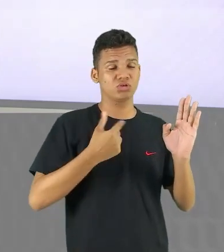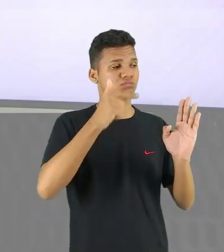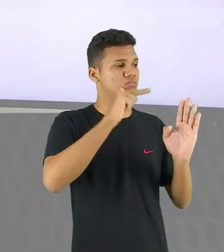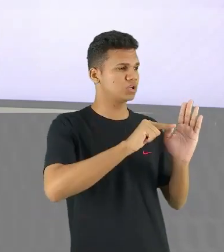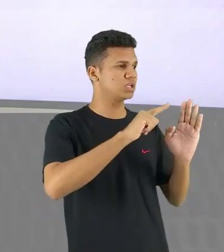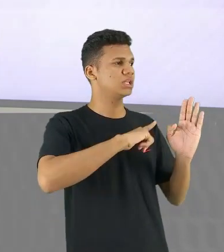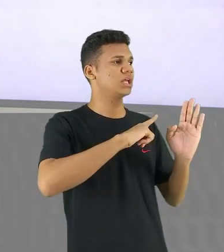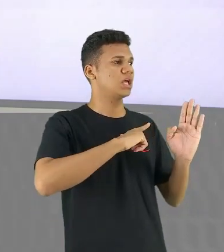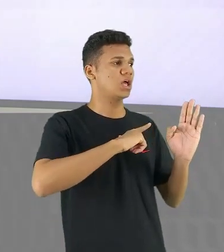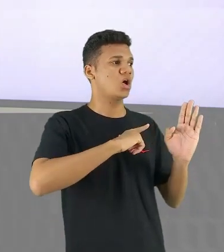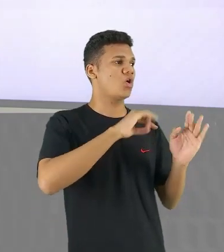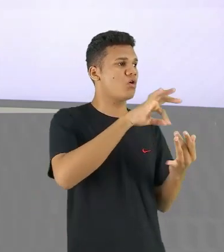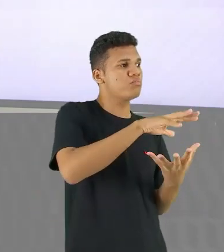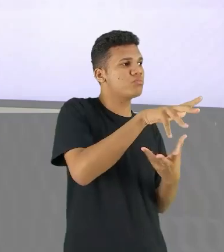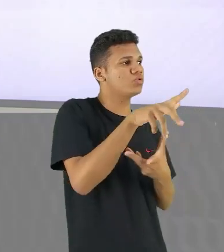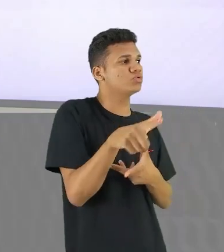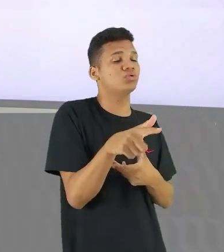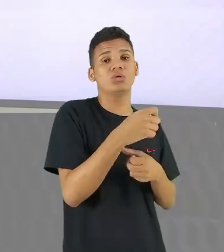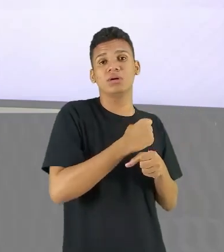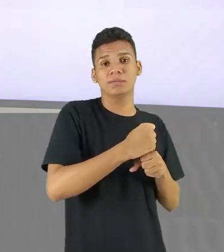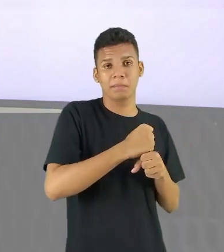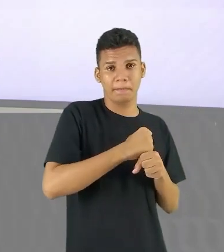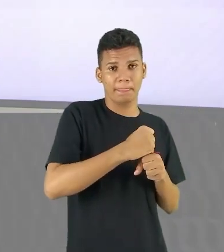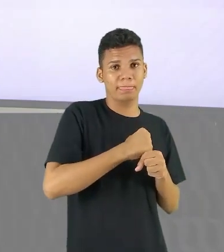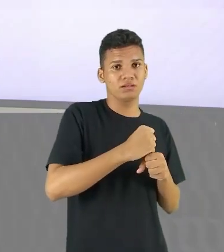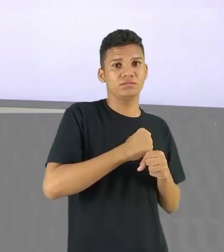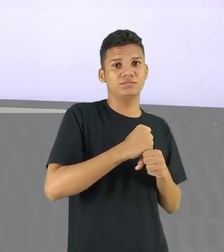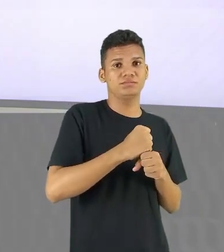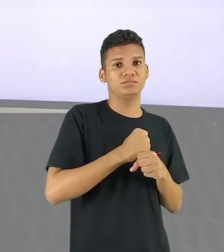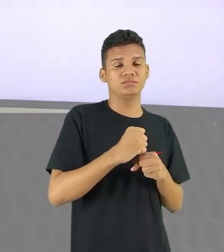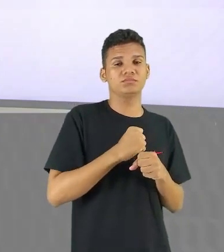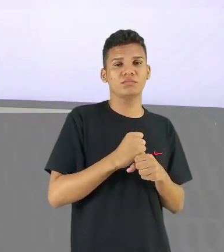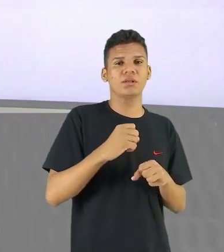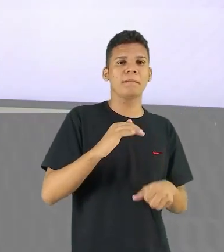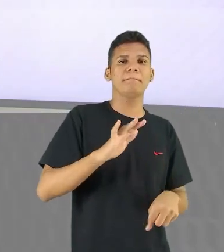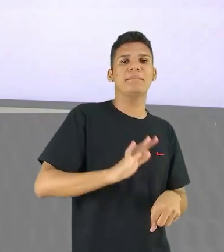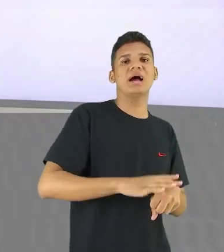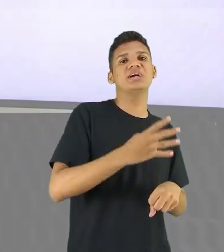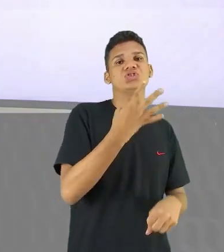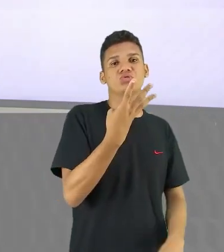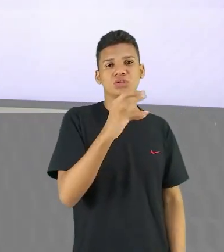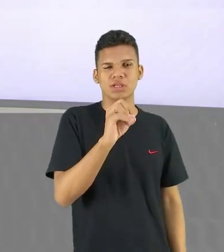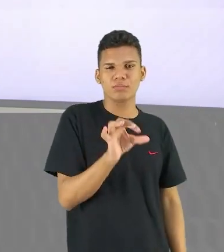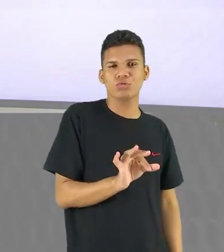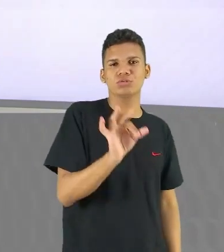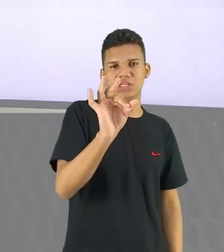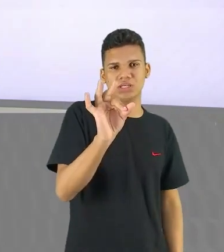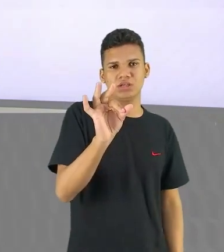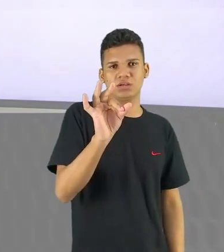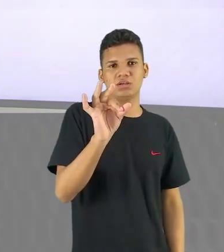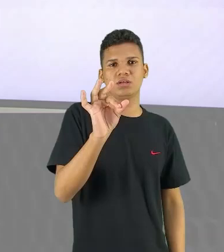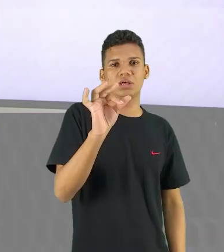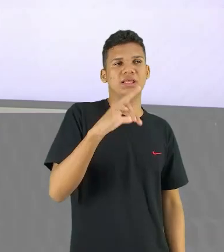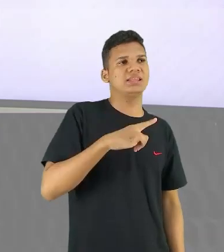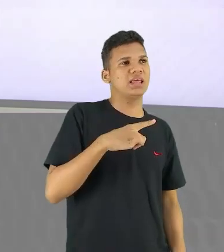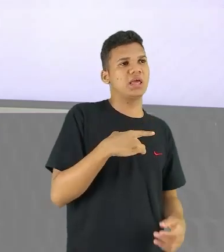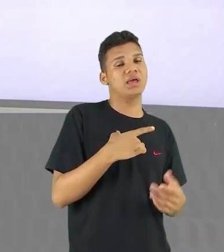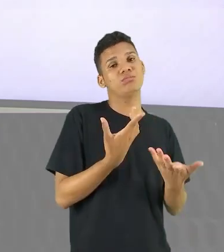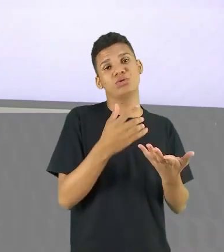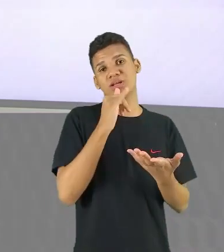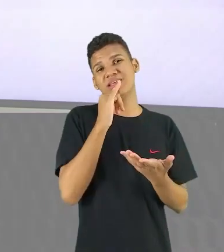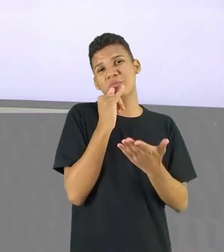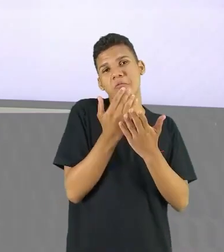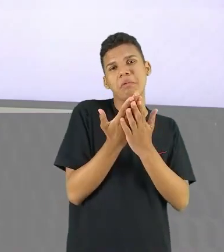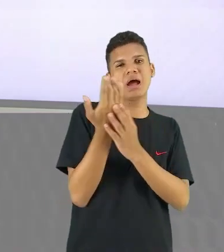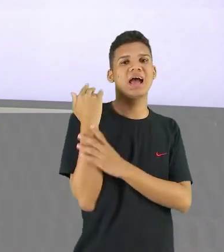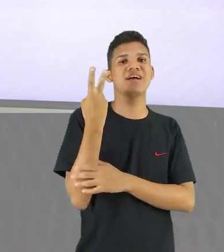no mundo por ano. Isso equivale a mais de 400% mais do que há 2 décadas atrás,